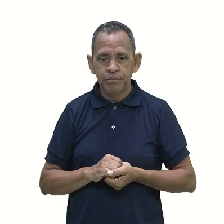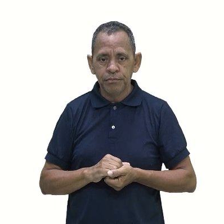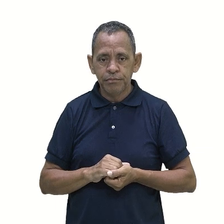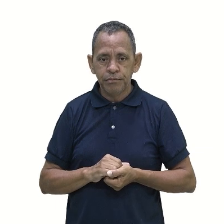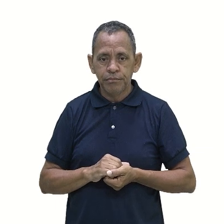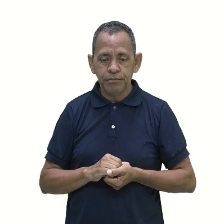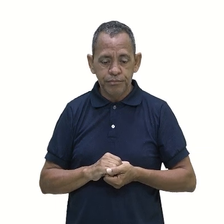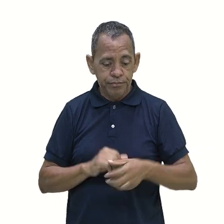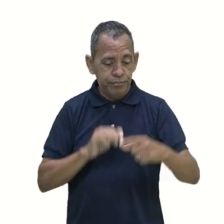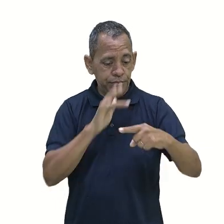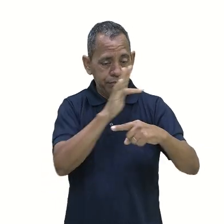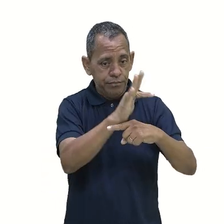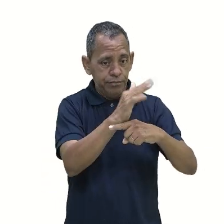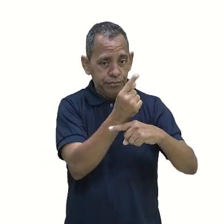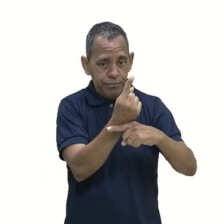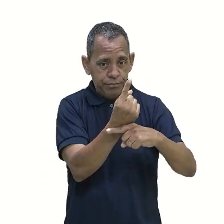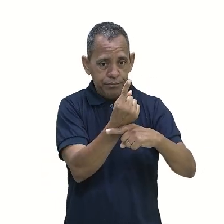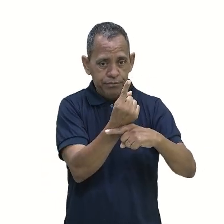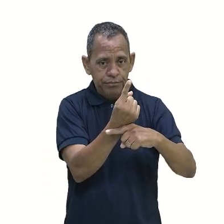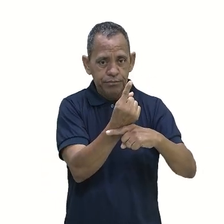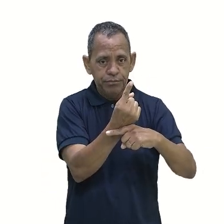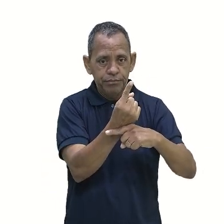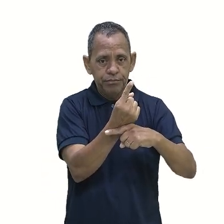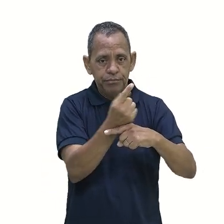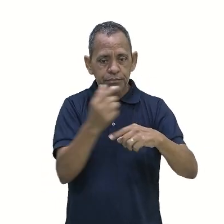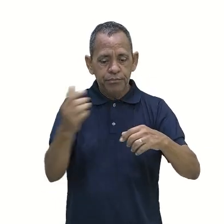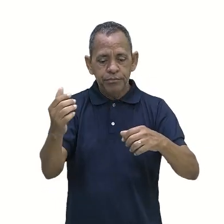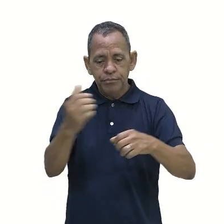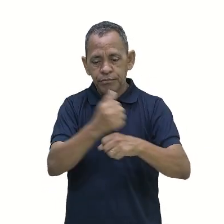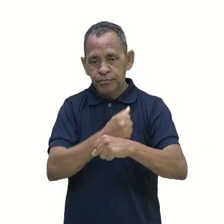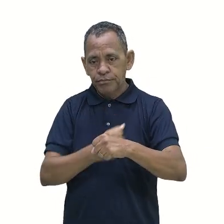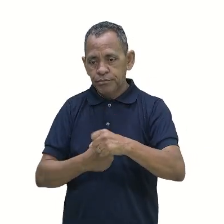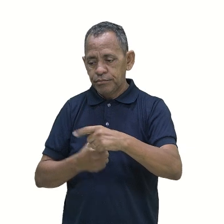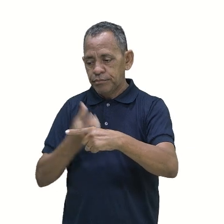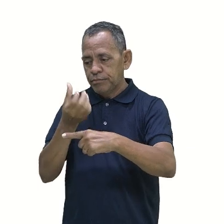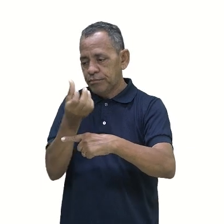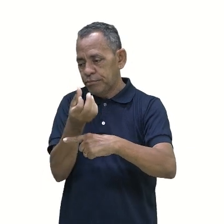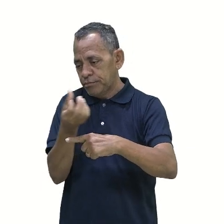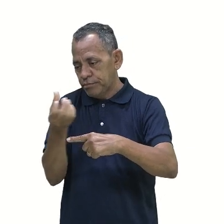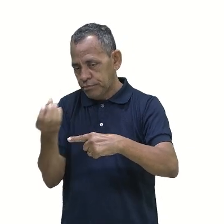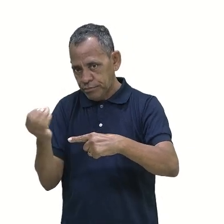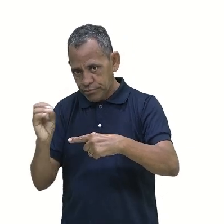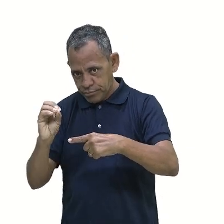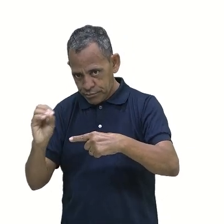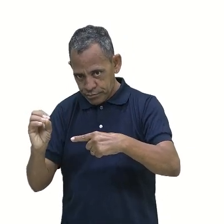força 1 vai ser igual 600